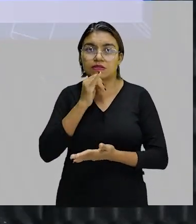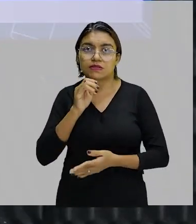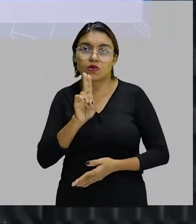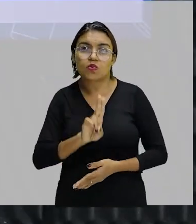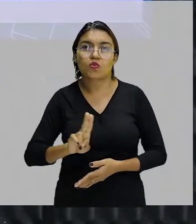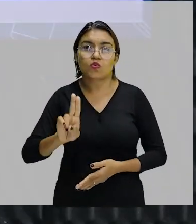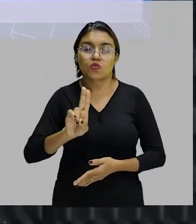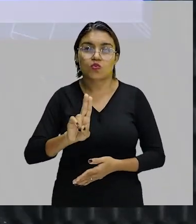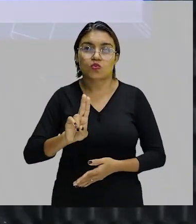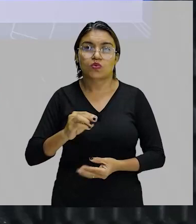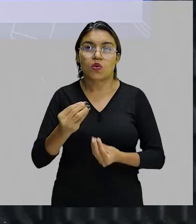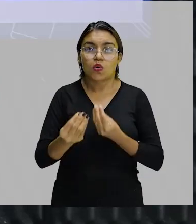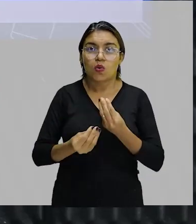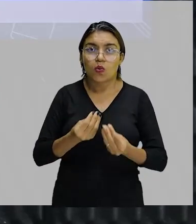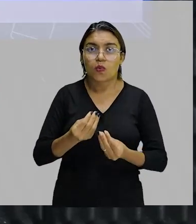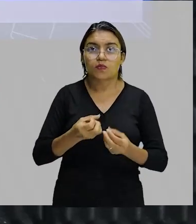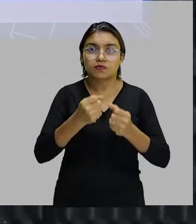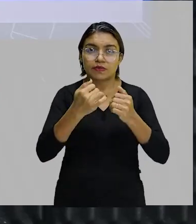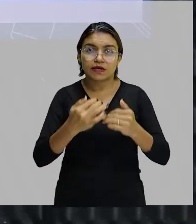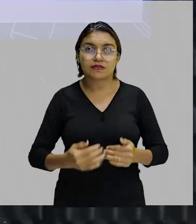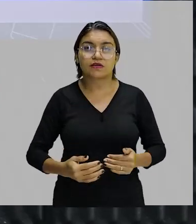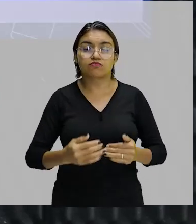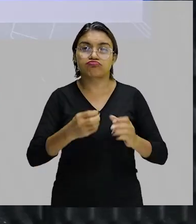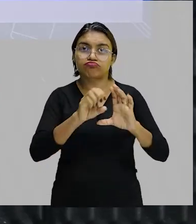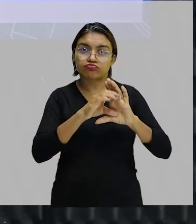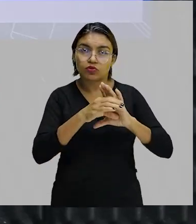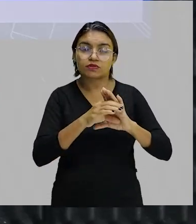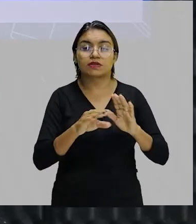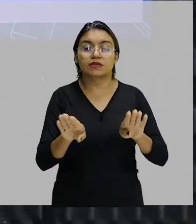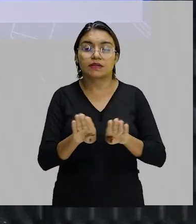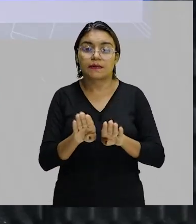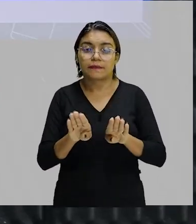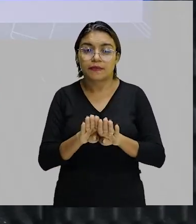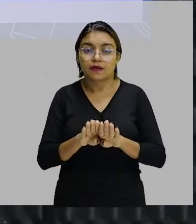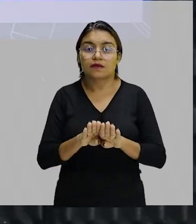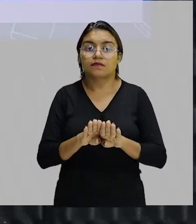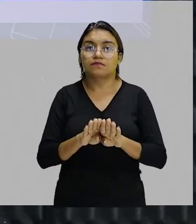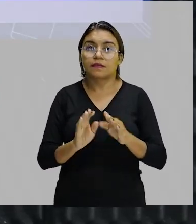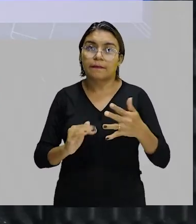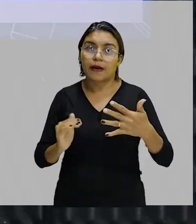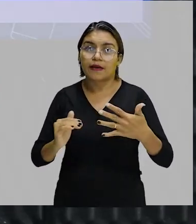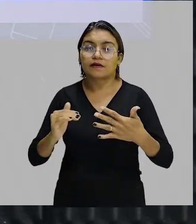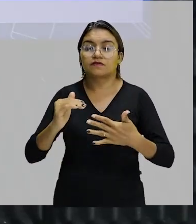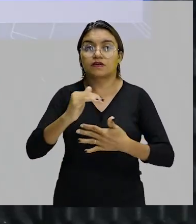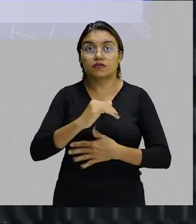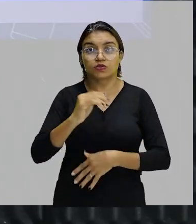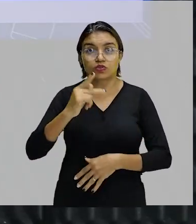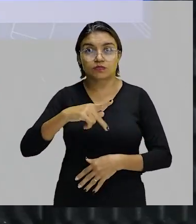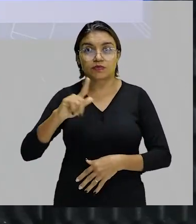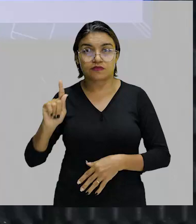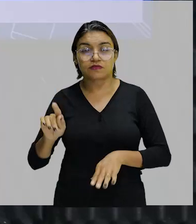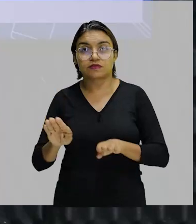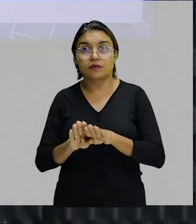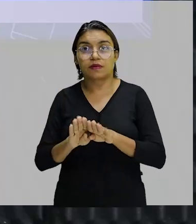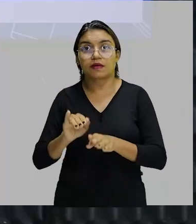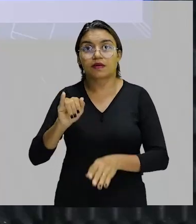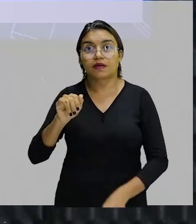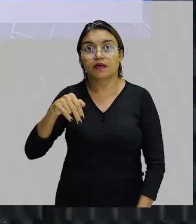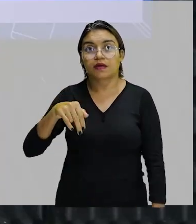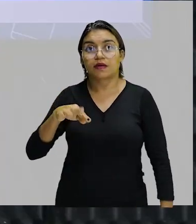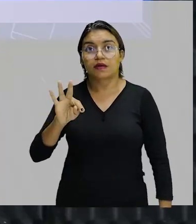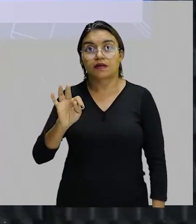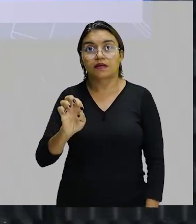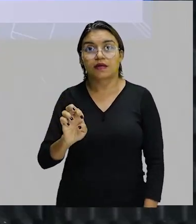do termo geral, a própria definição, identificação de razão, classificação de PG, interpolação